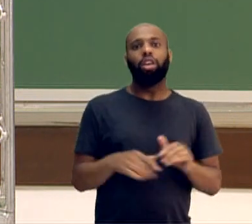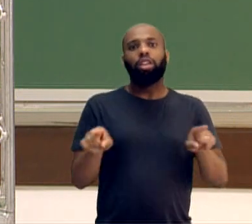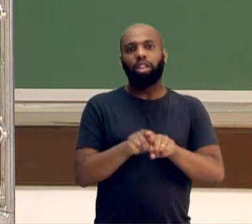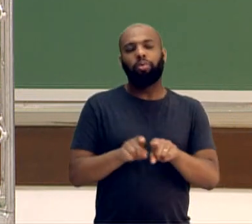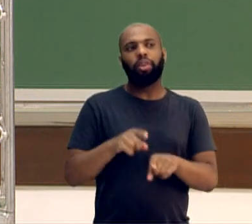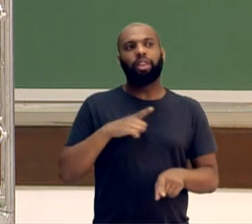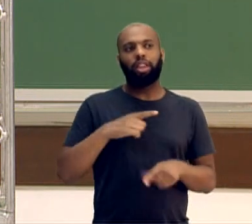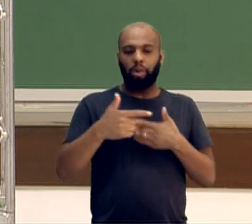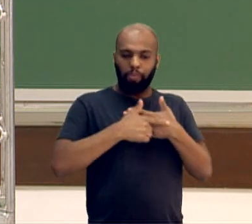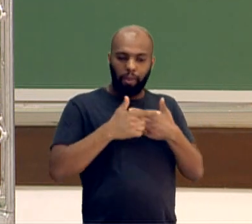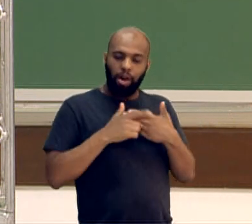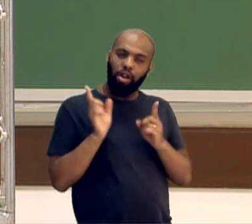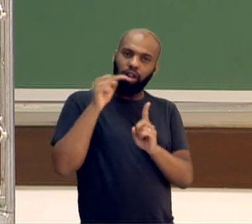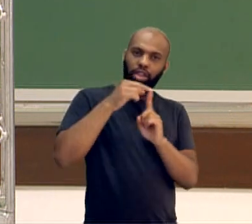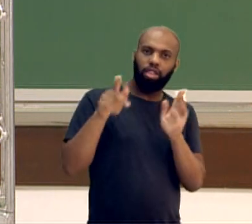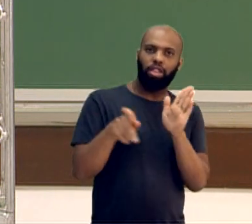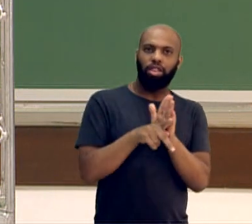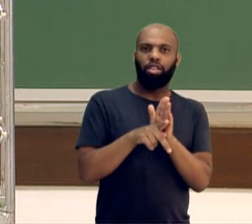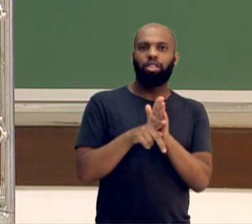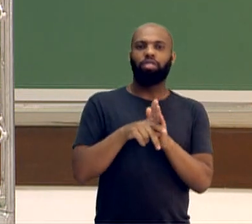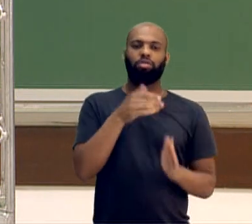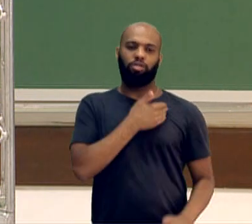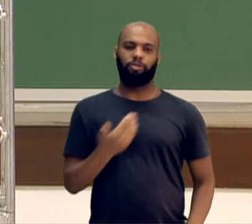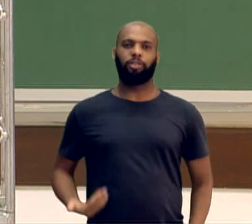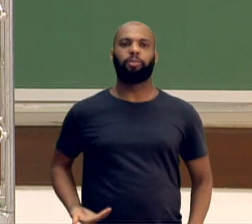ao próprio papel do Estado.